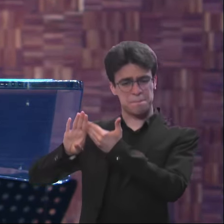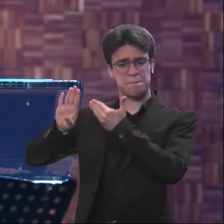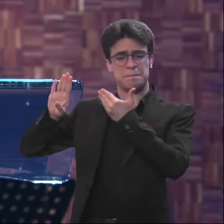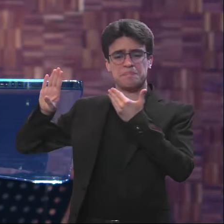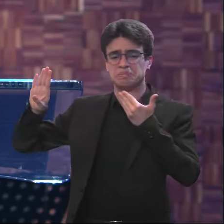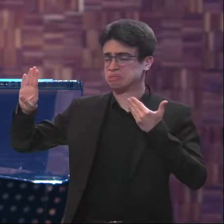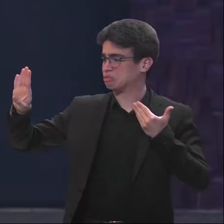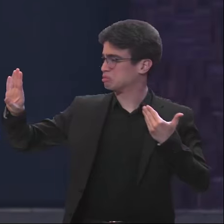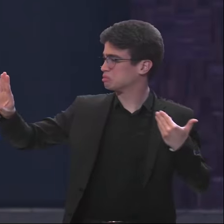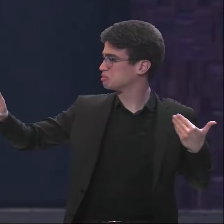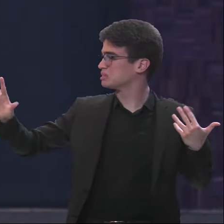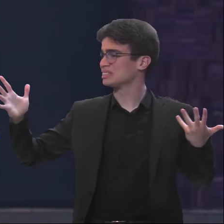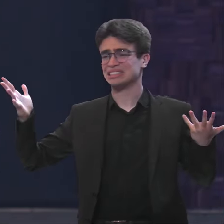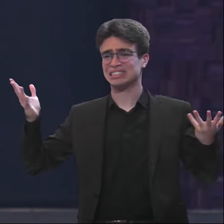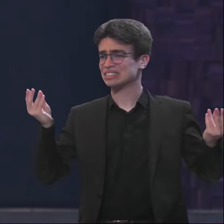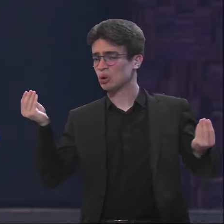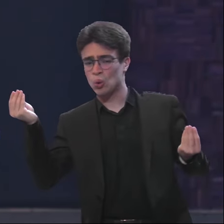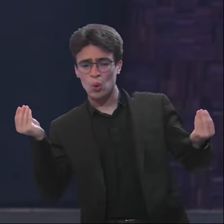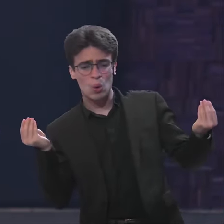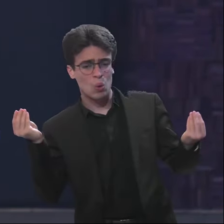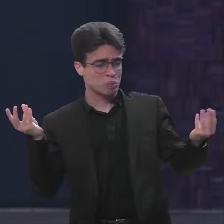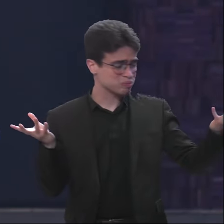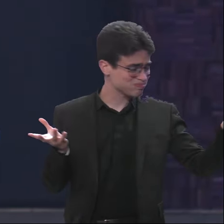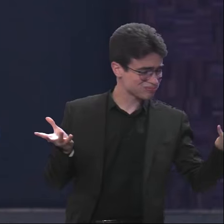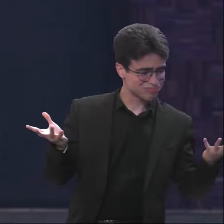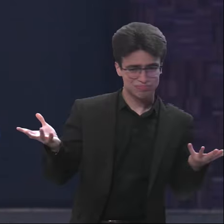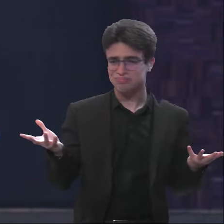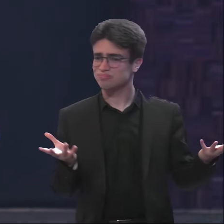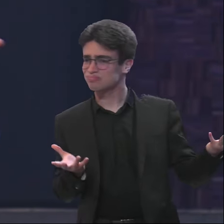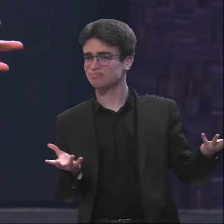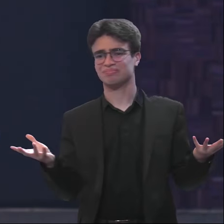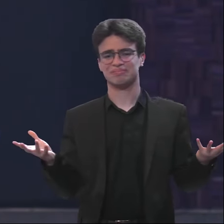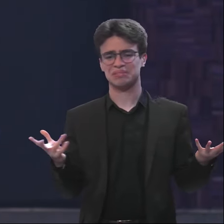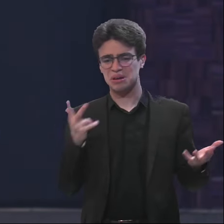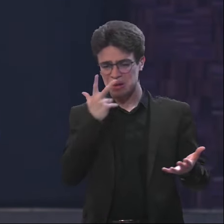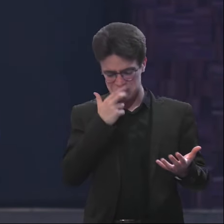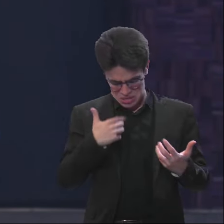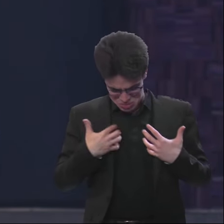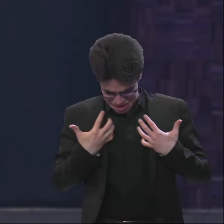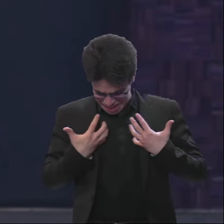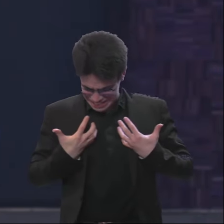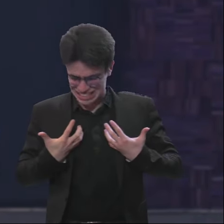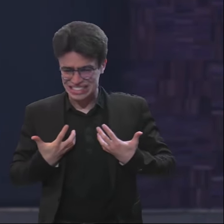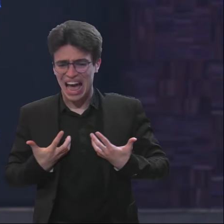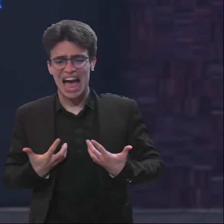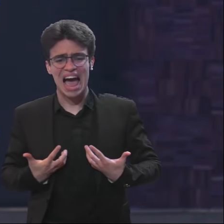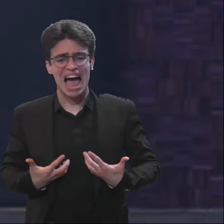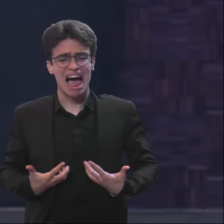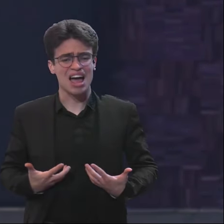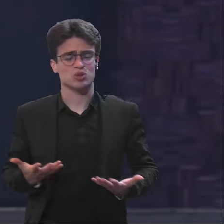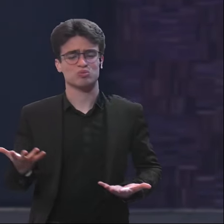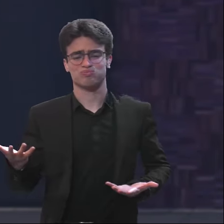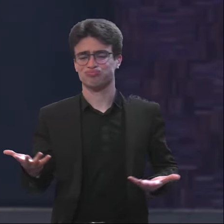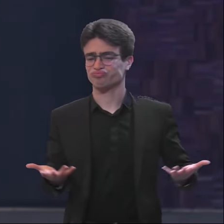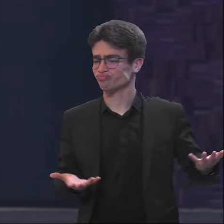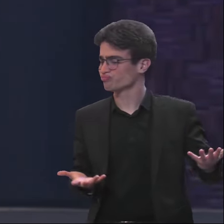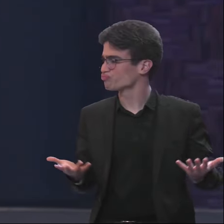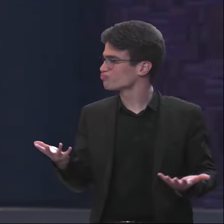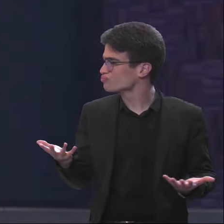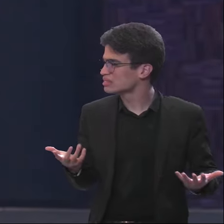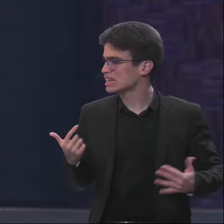de alcançar os meus objetivos pessoais? Por que eu me sinto cansado sempre? Por que